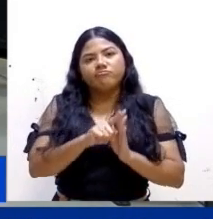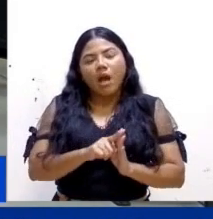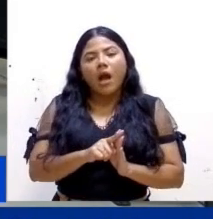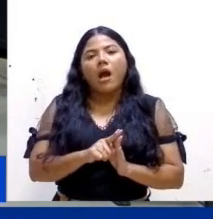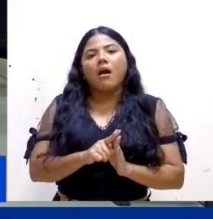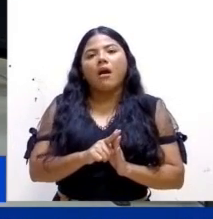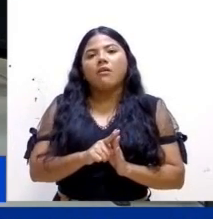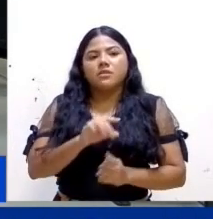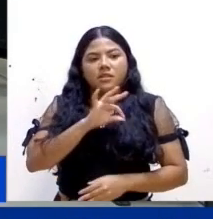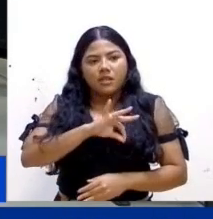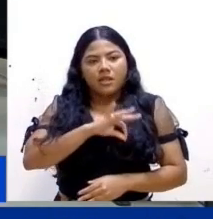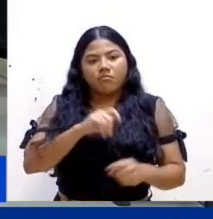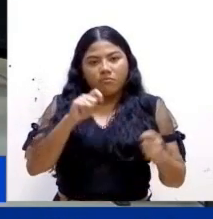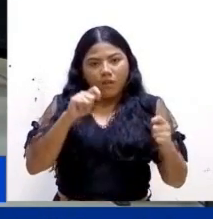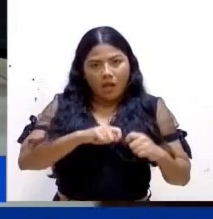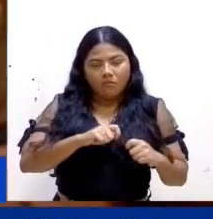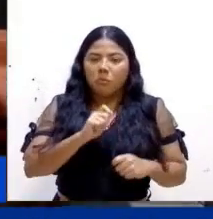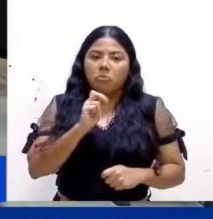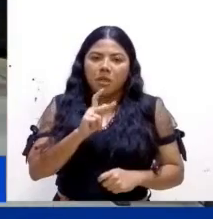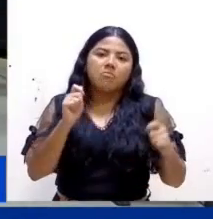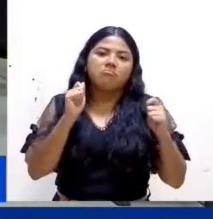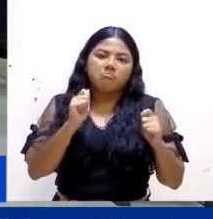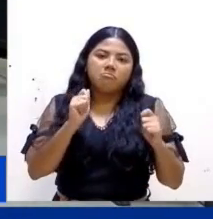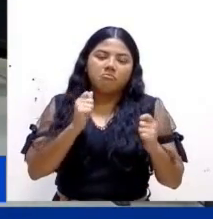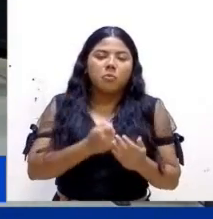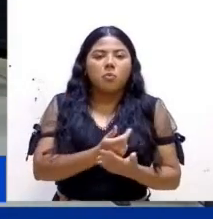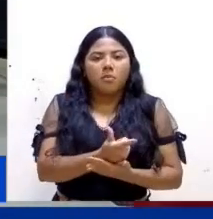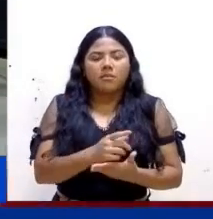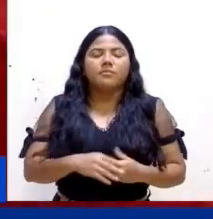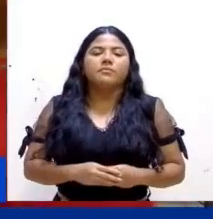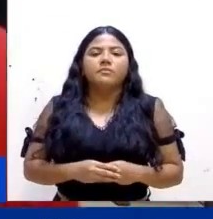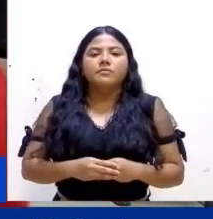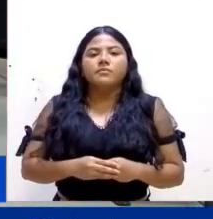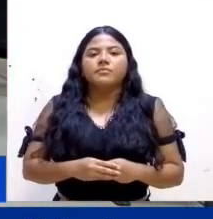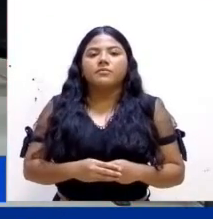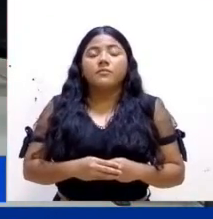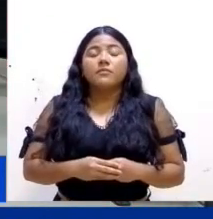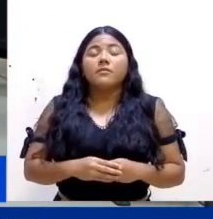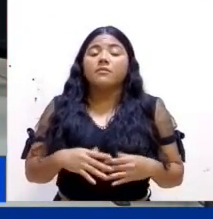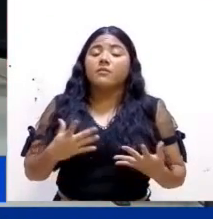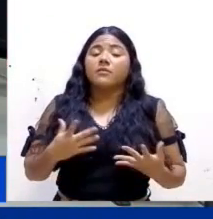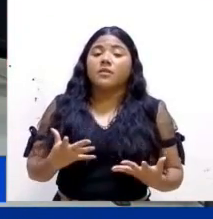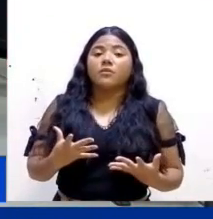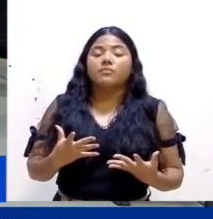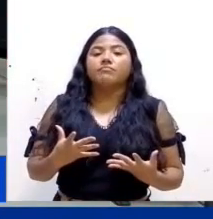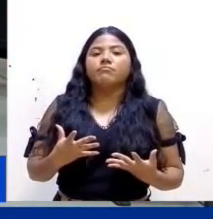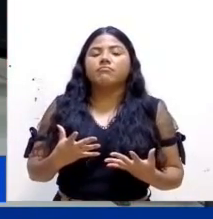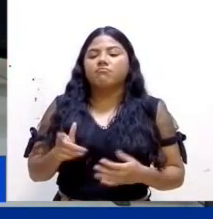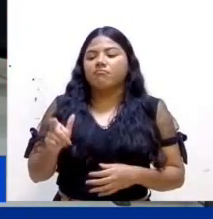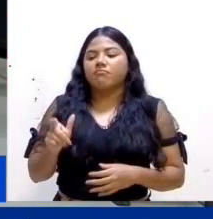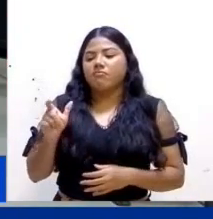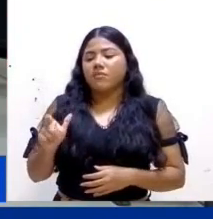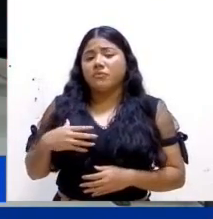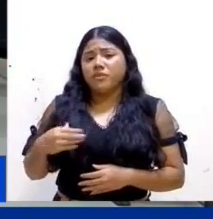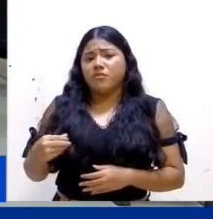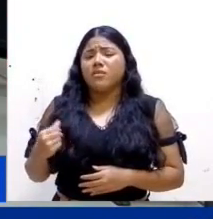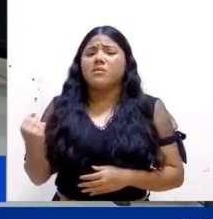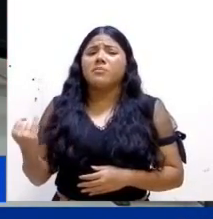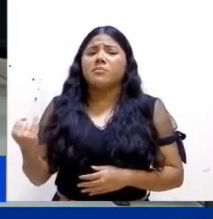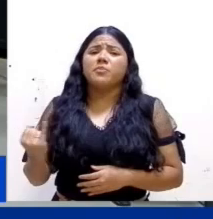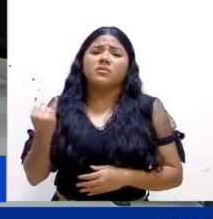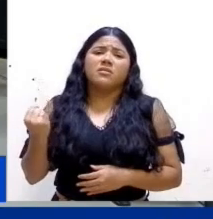Por que é importante que a criança tenha a paternidade reconhecida? O conhecimento de suas origens